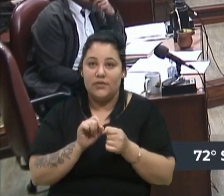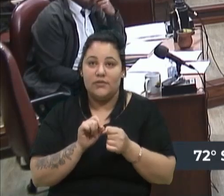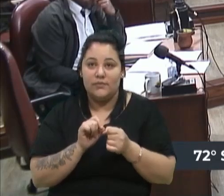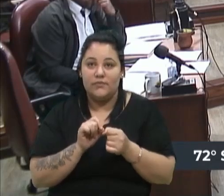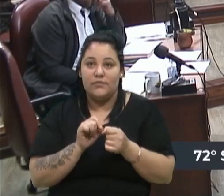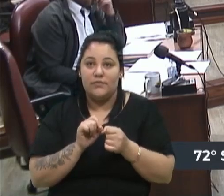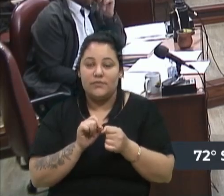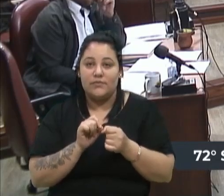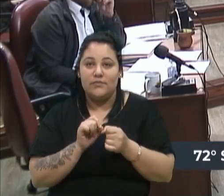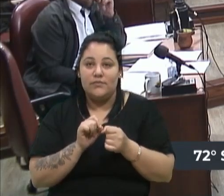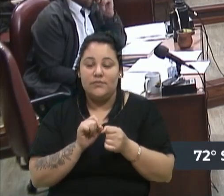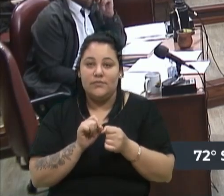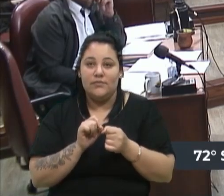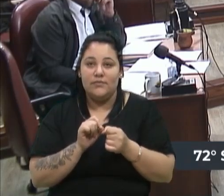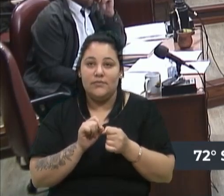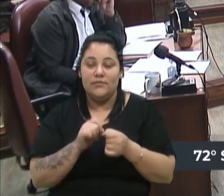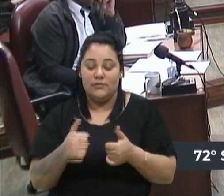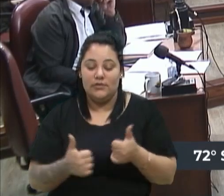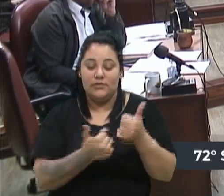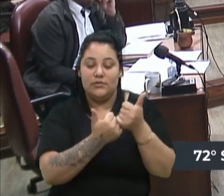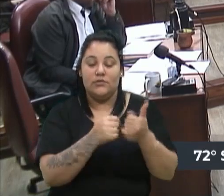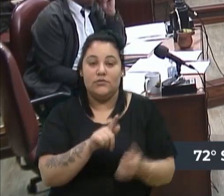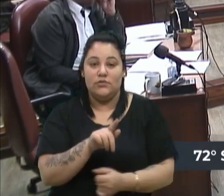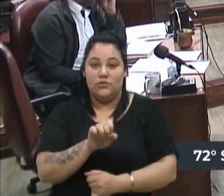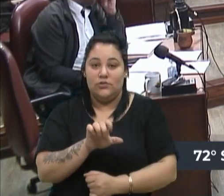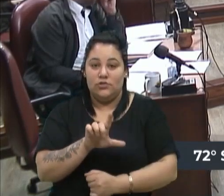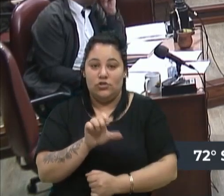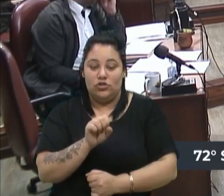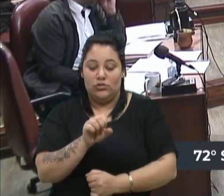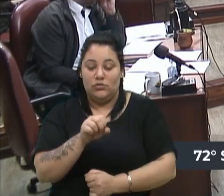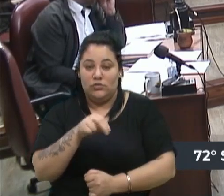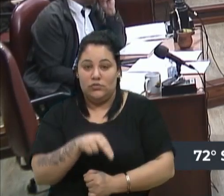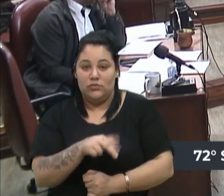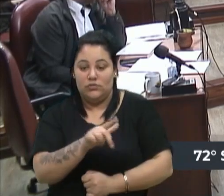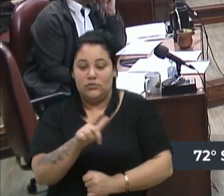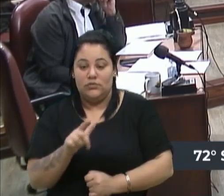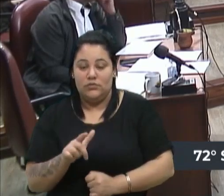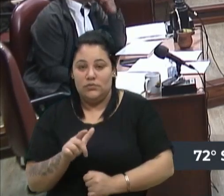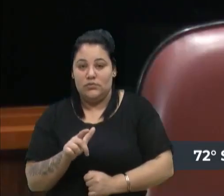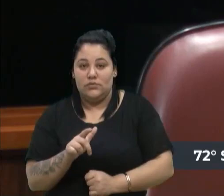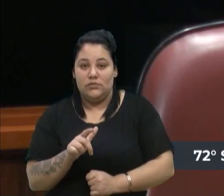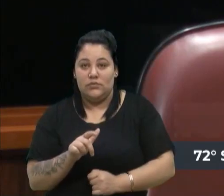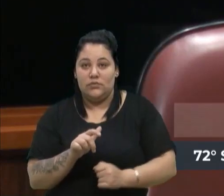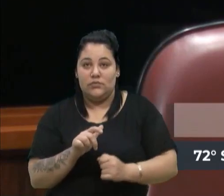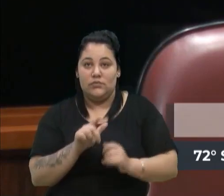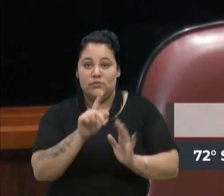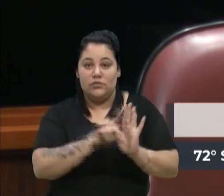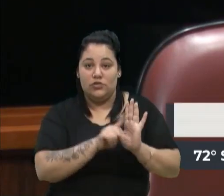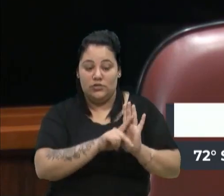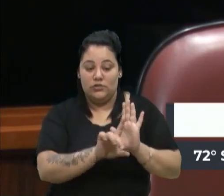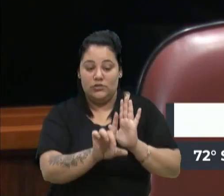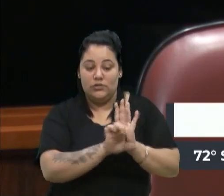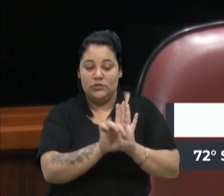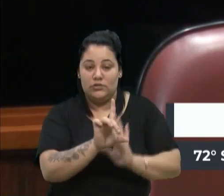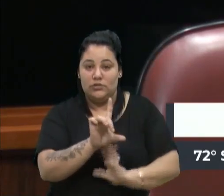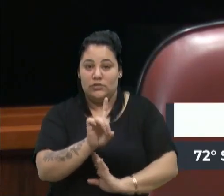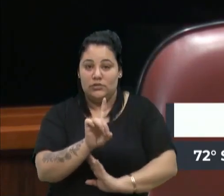Gelson, com o mesmo projeto de lei da LDO do ano de